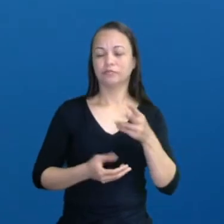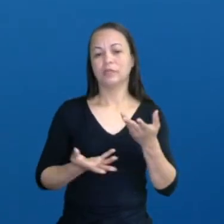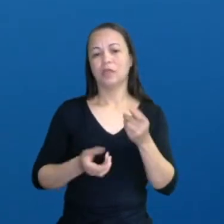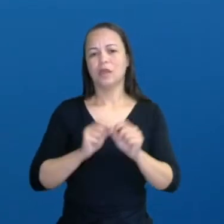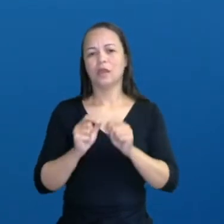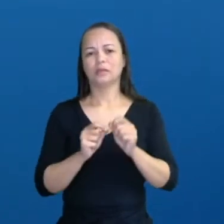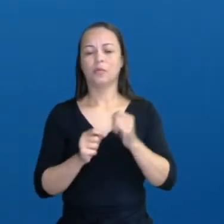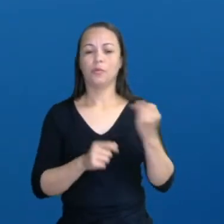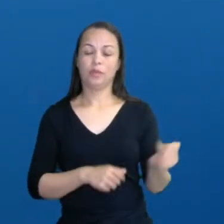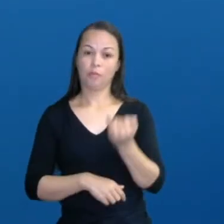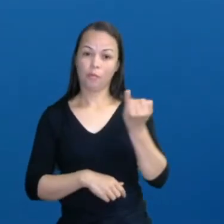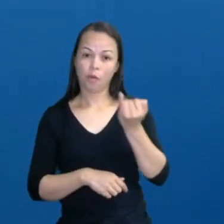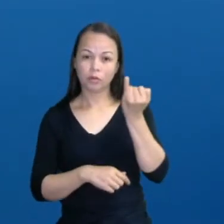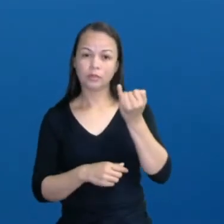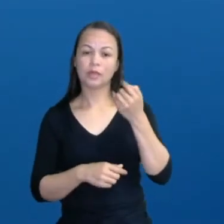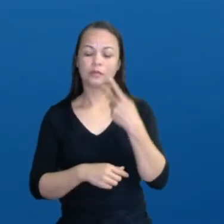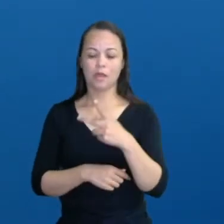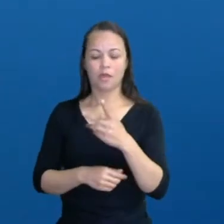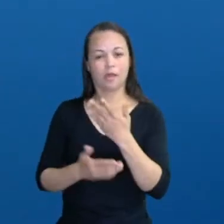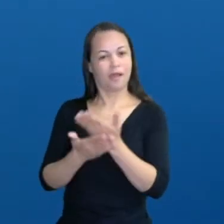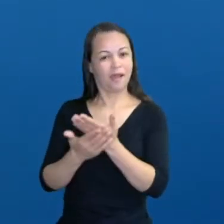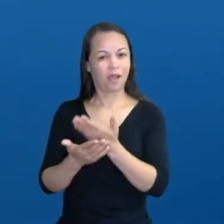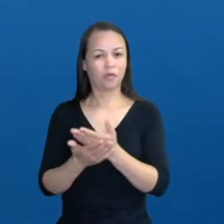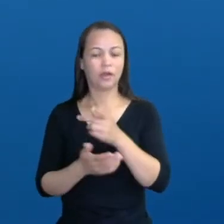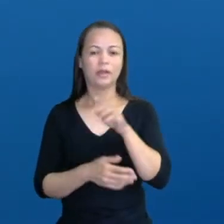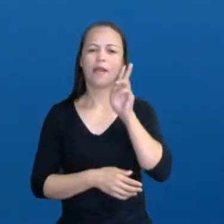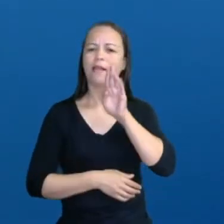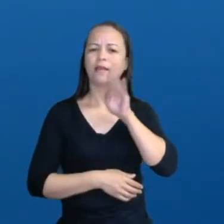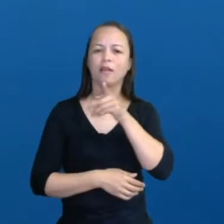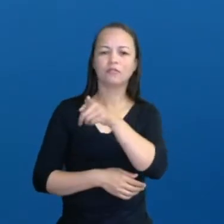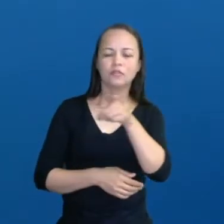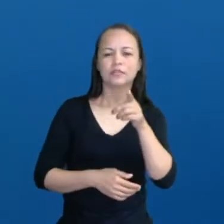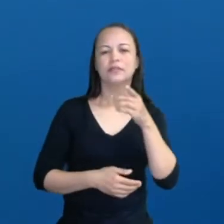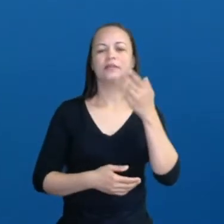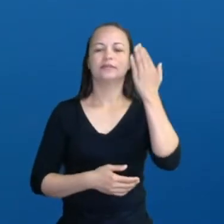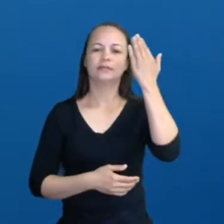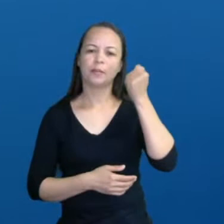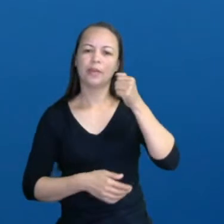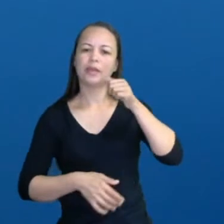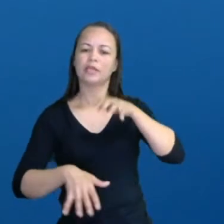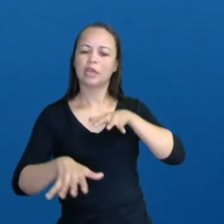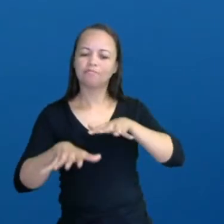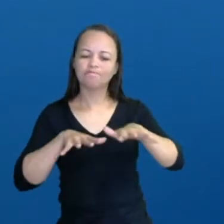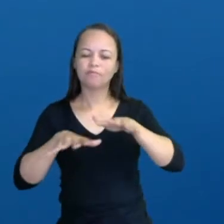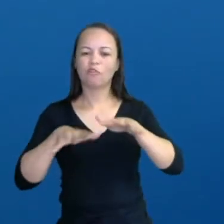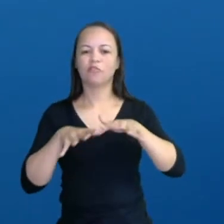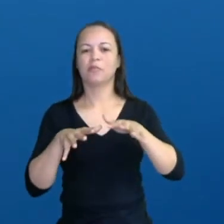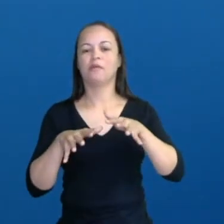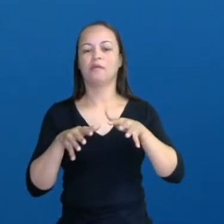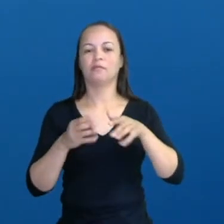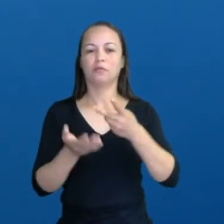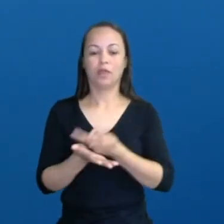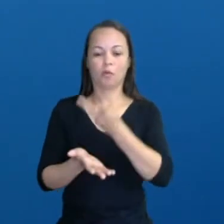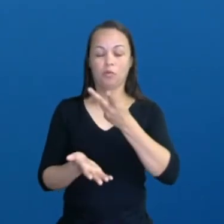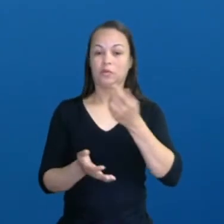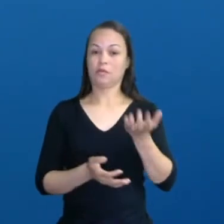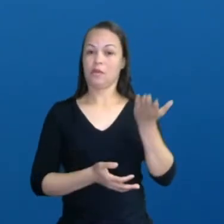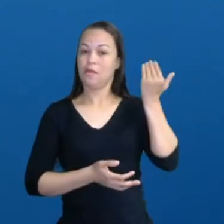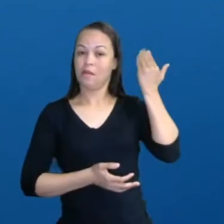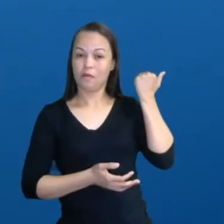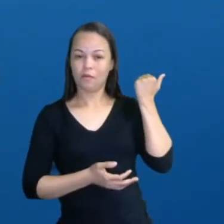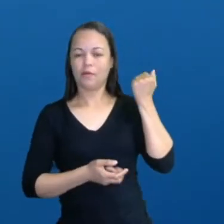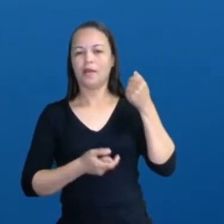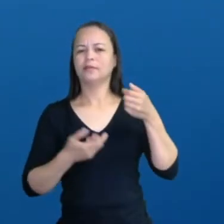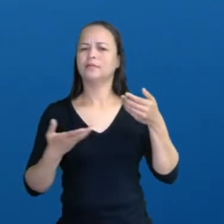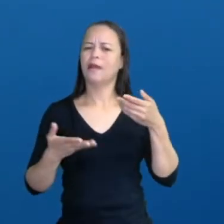aula, e que é legal vocês saberem, é que um movimento que aconteceu lá atrás,